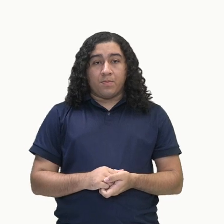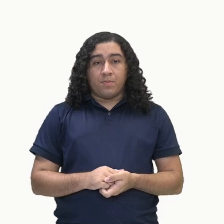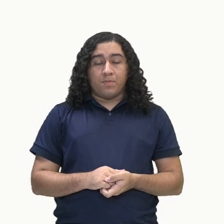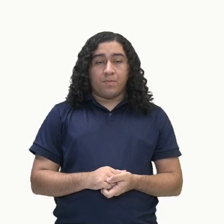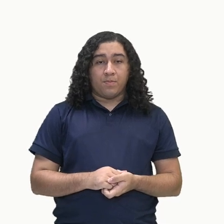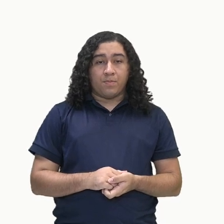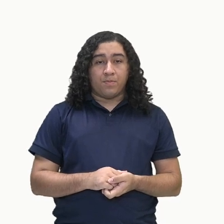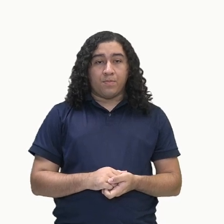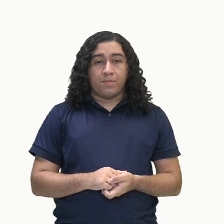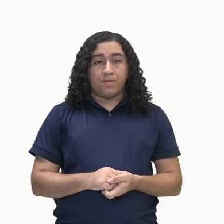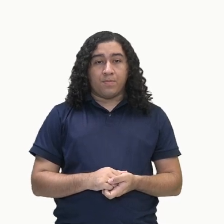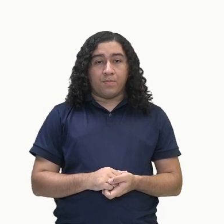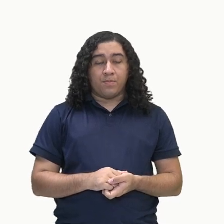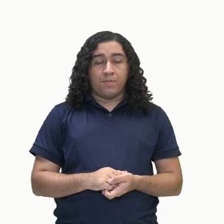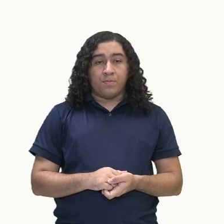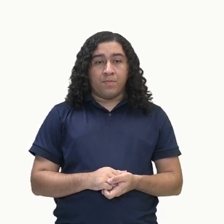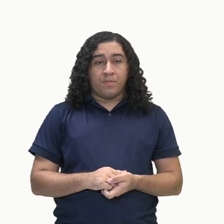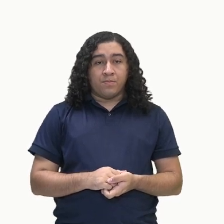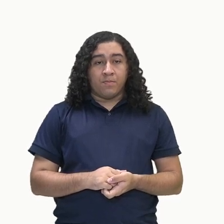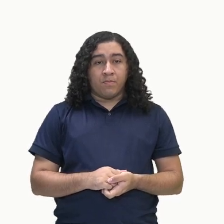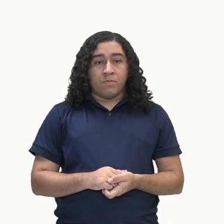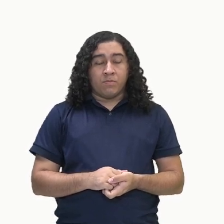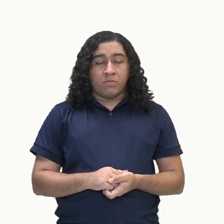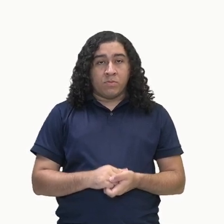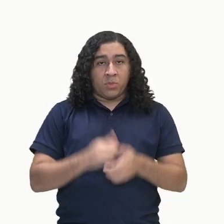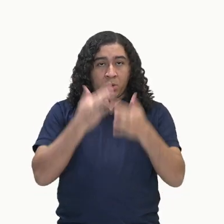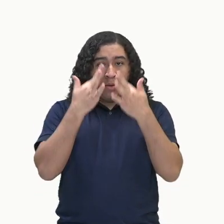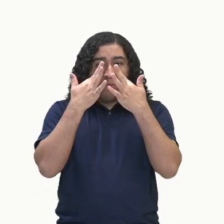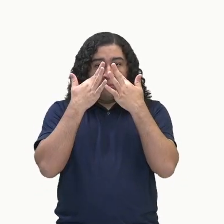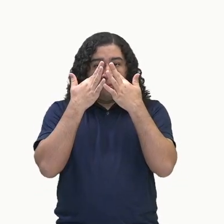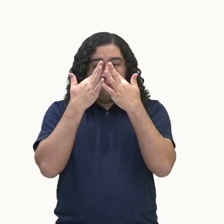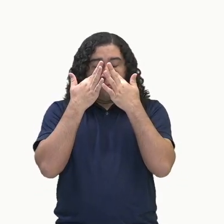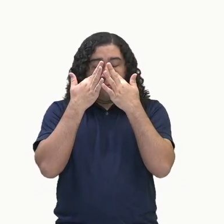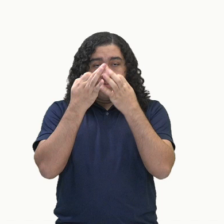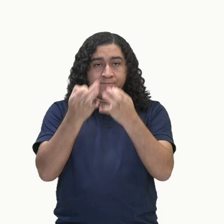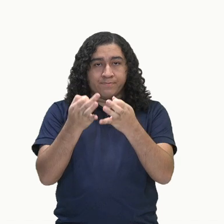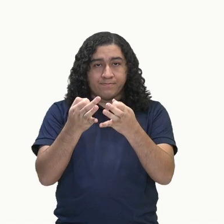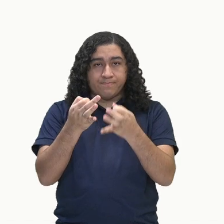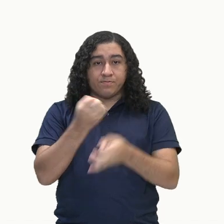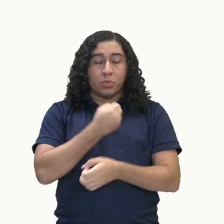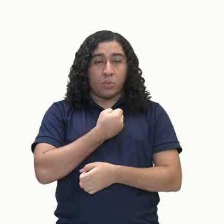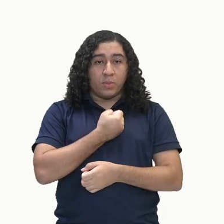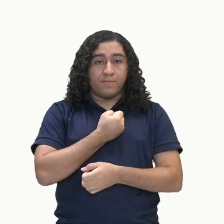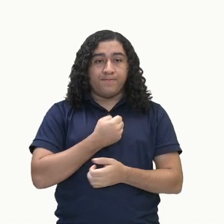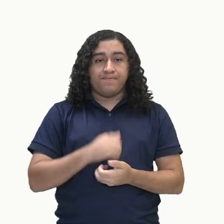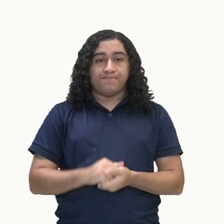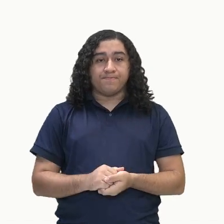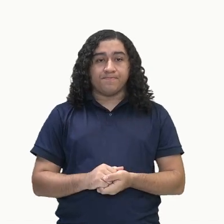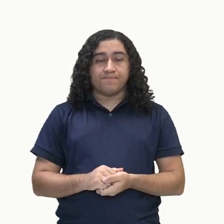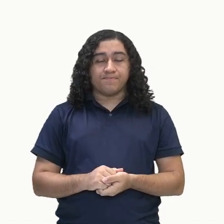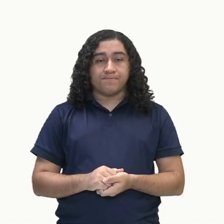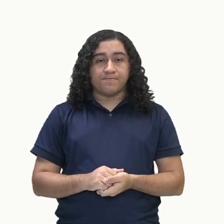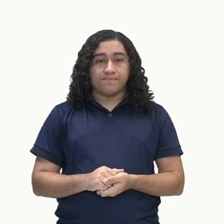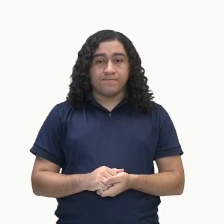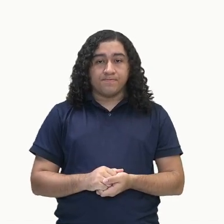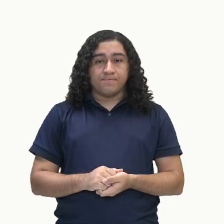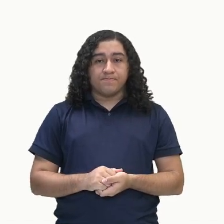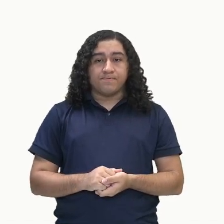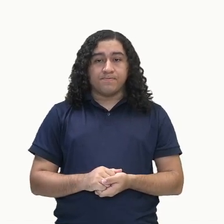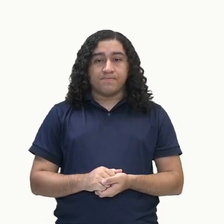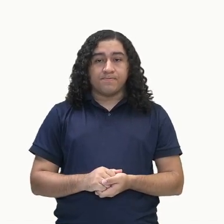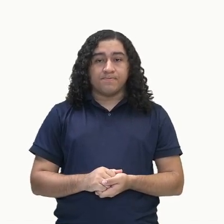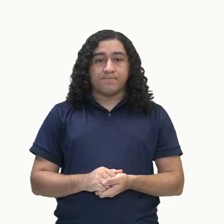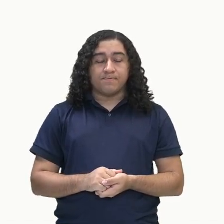temos aqui um triângulo, que eu vou colocar aqui um númerozinho 1 nele. Temos aqui, né,